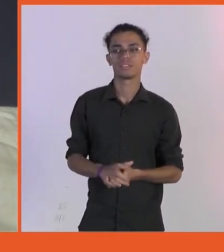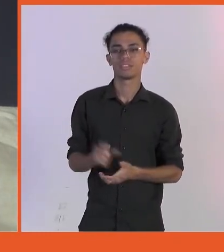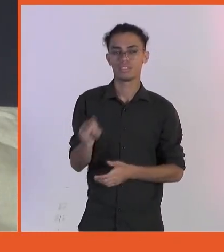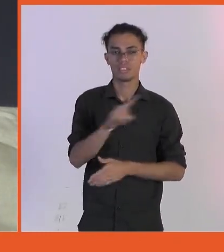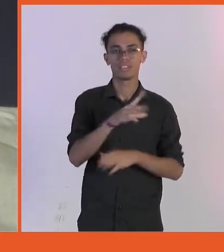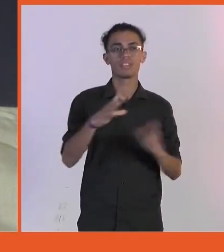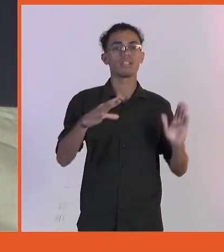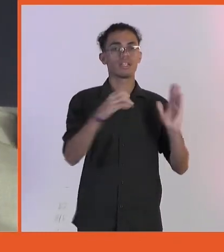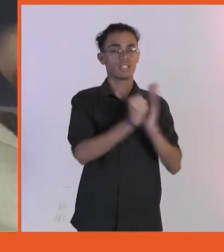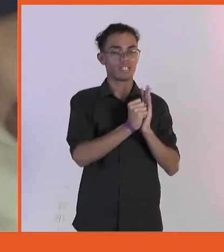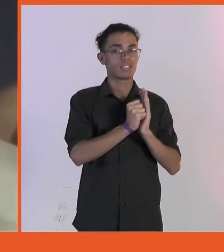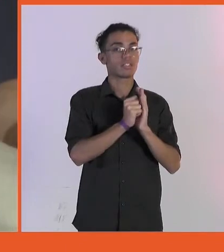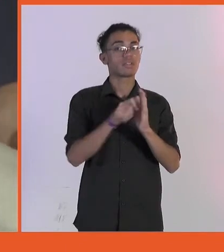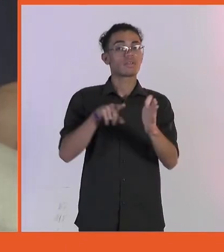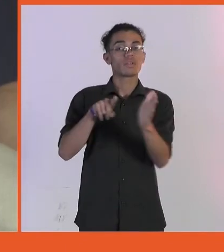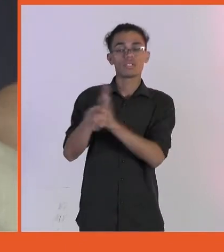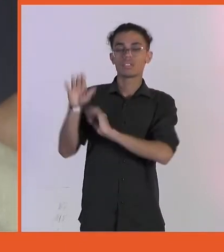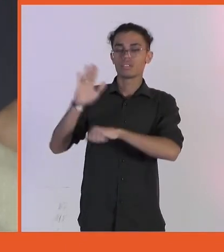Se inscrevam.